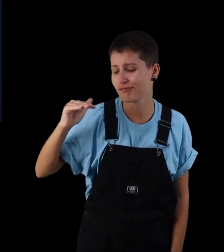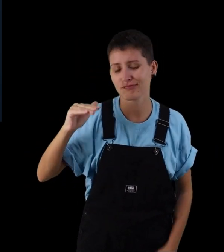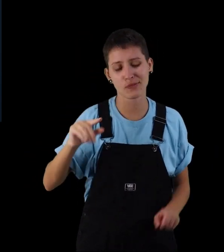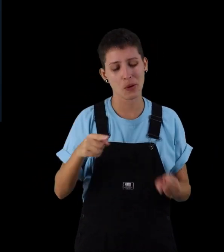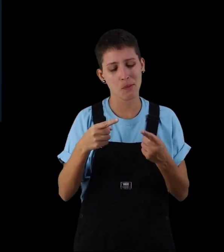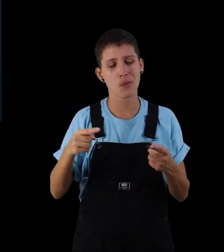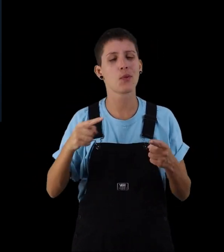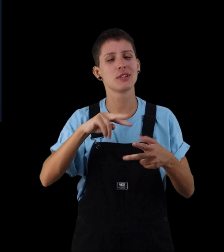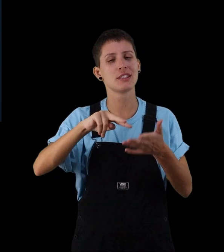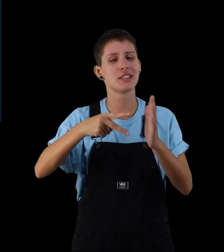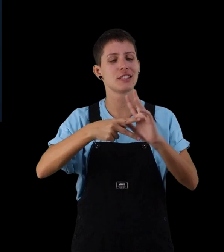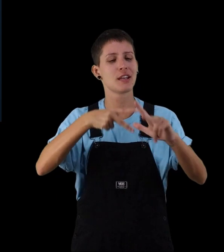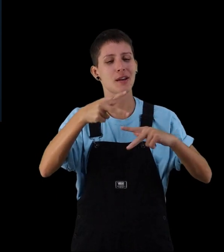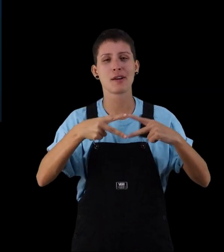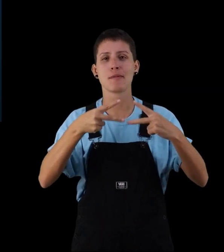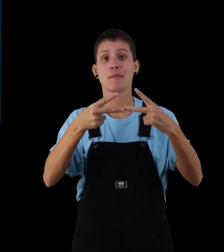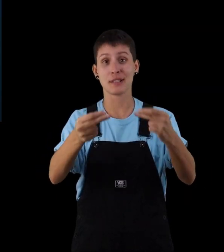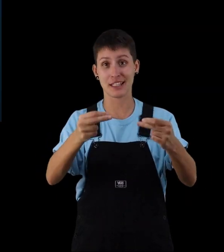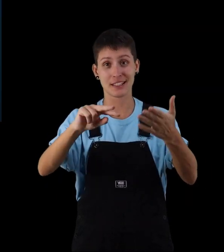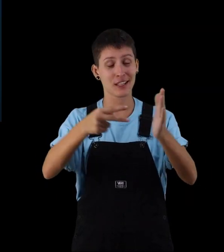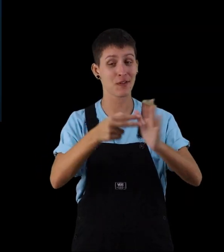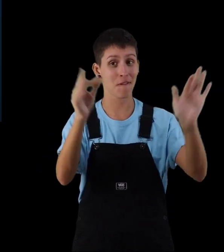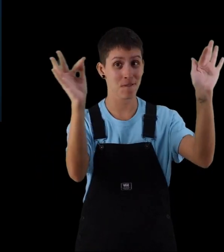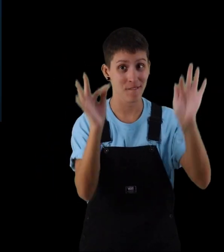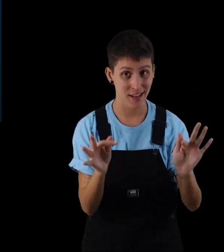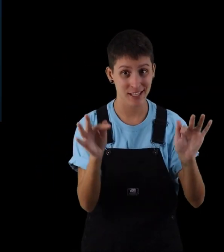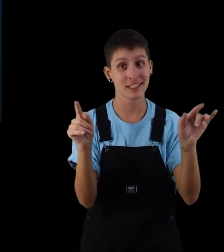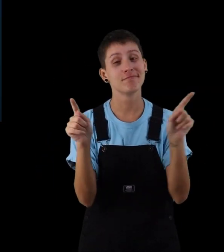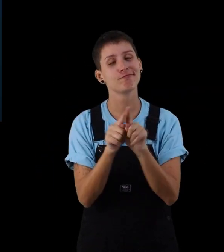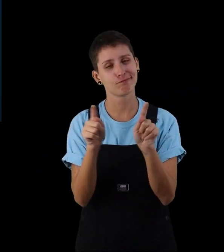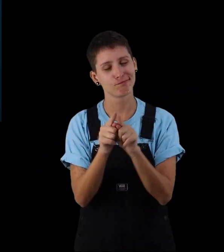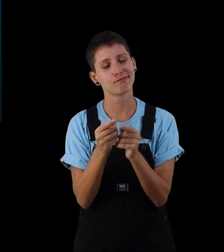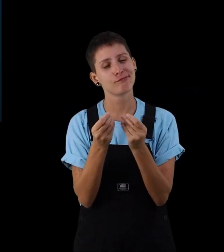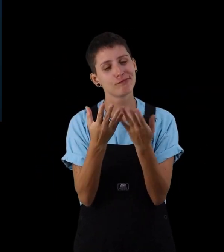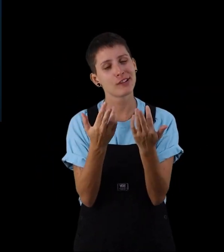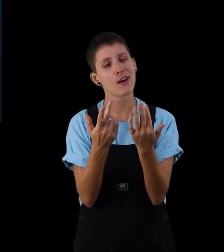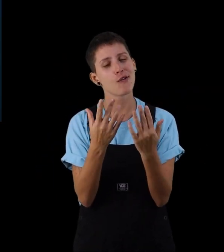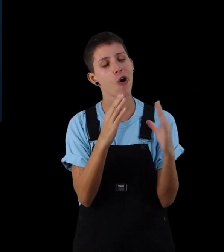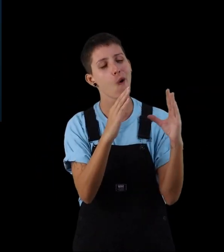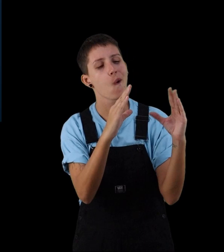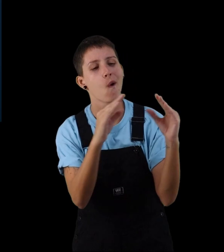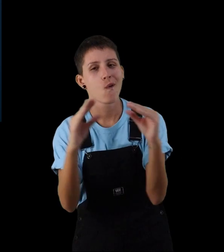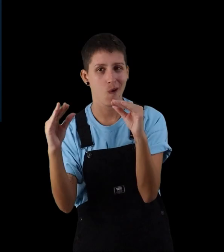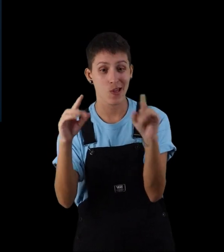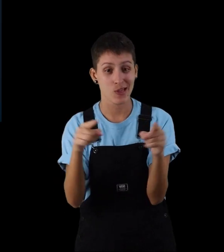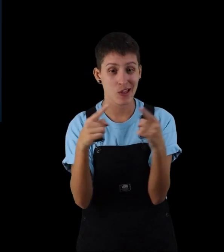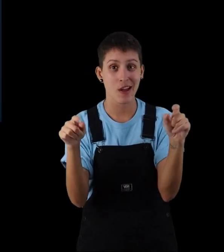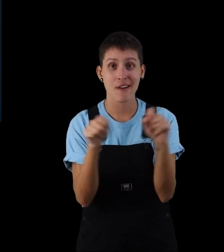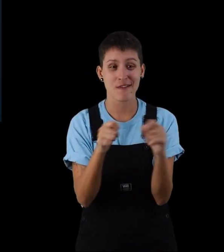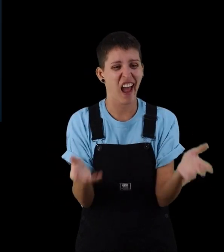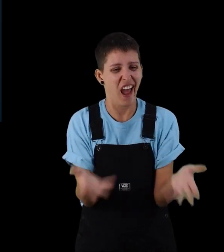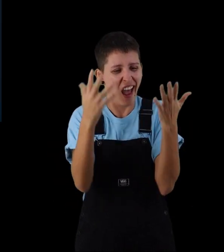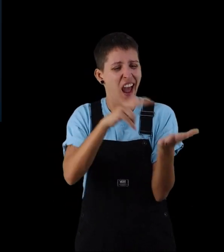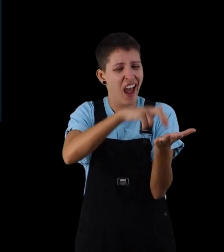que música era presente, tanto de felicidade quanto de consolo. Que música bota